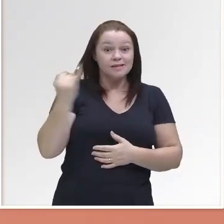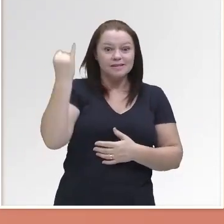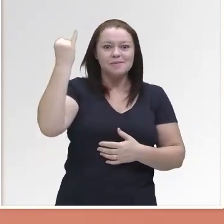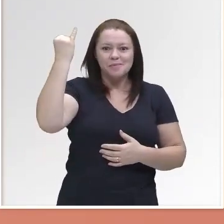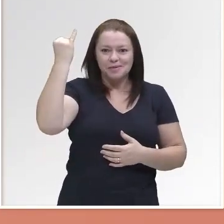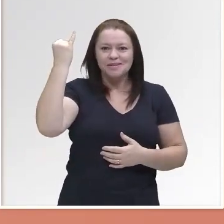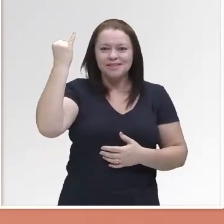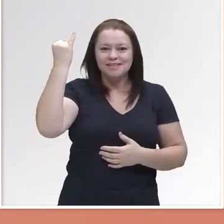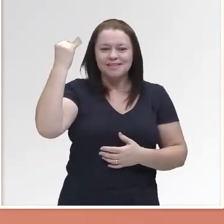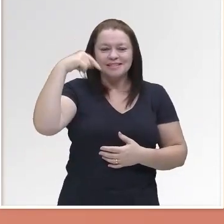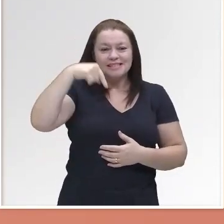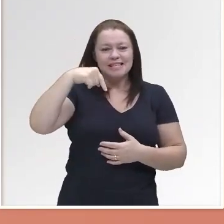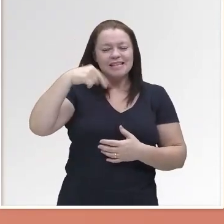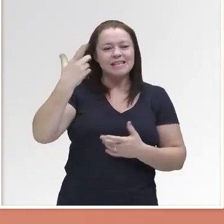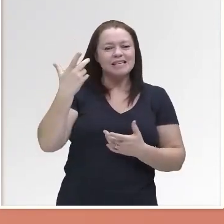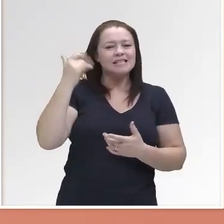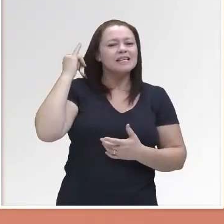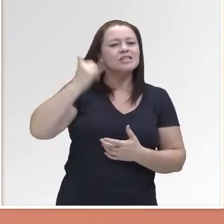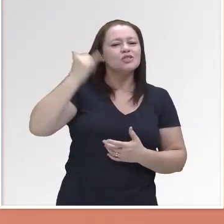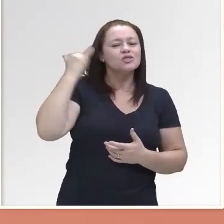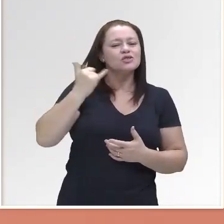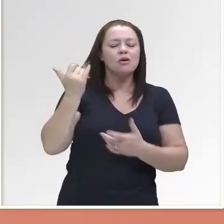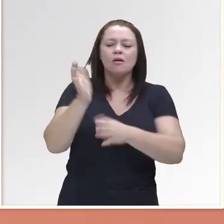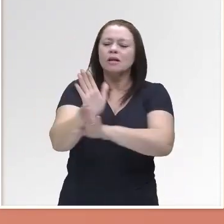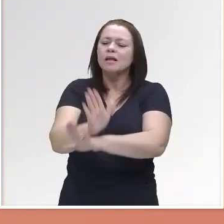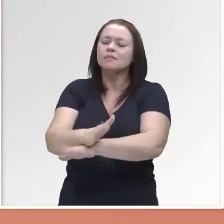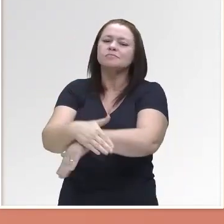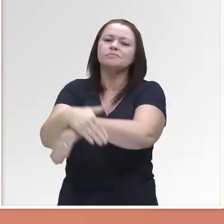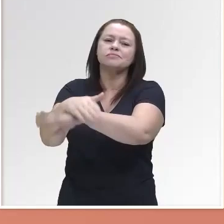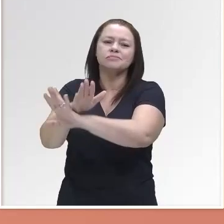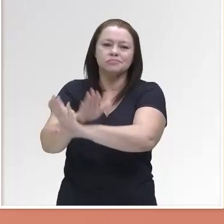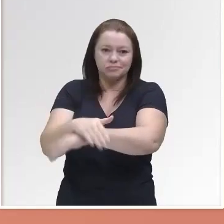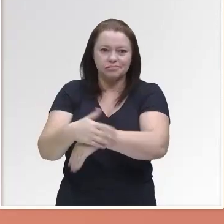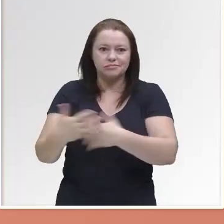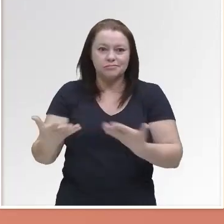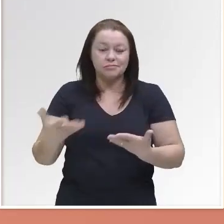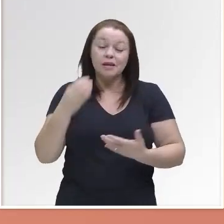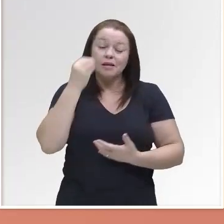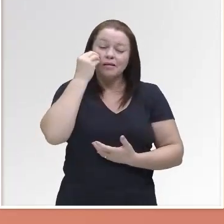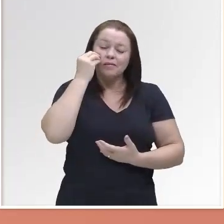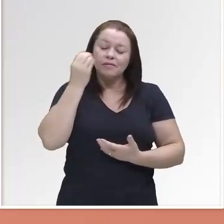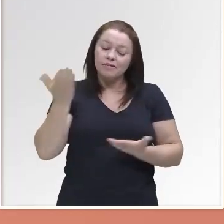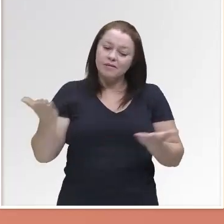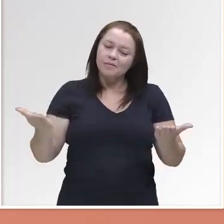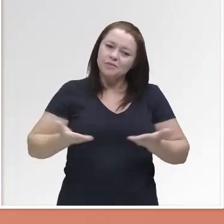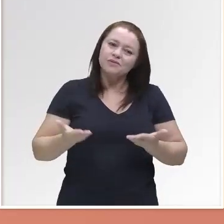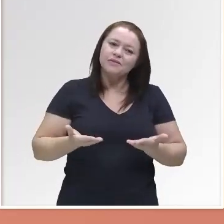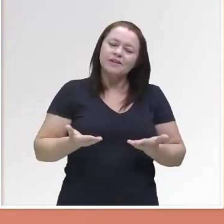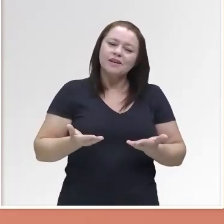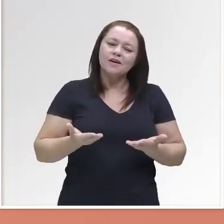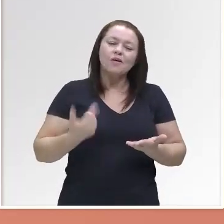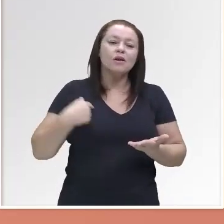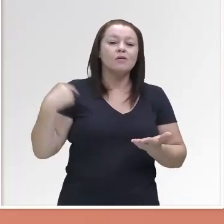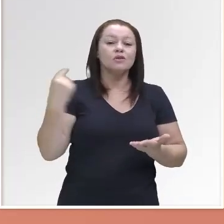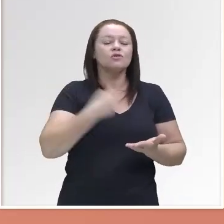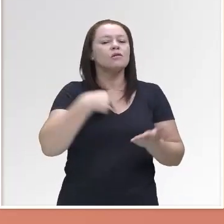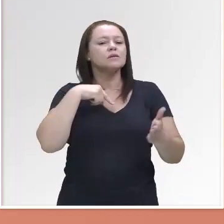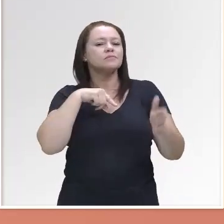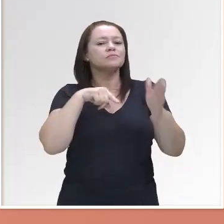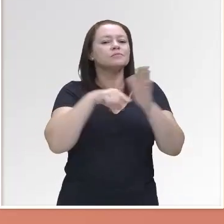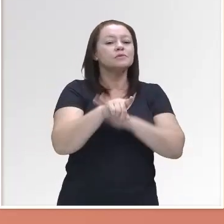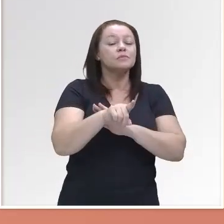importantes no conto de fadas da Pequena Sereia. É o que vamos ver agora com as nossas perguntas